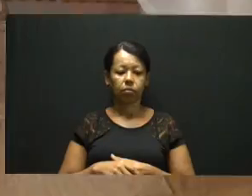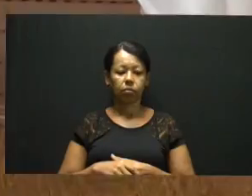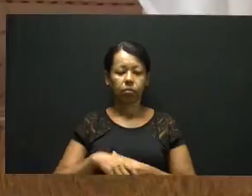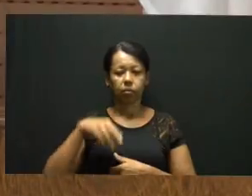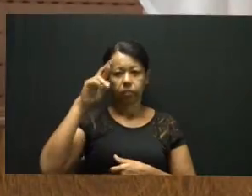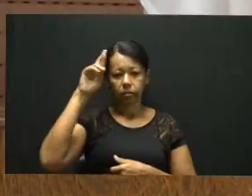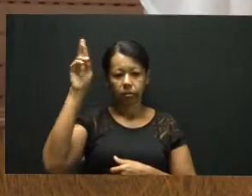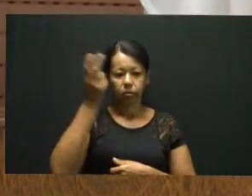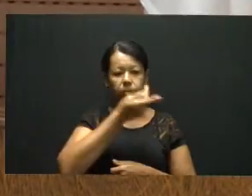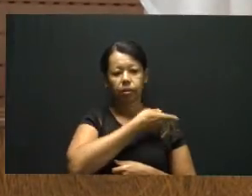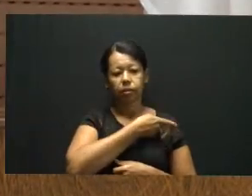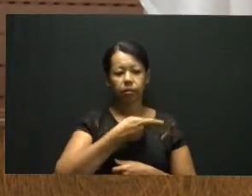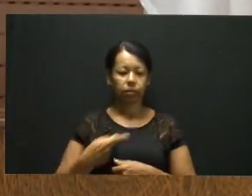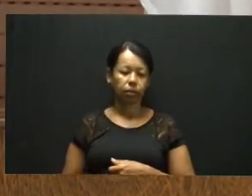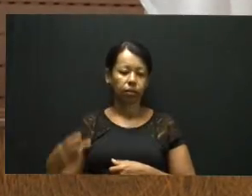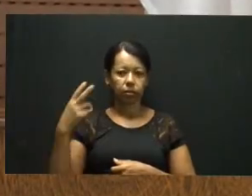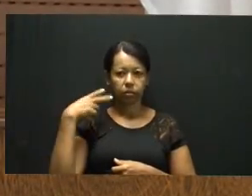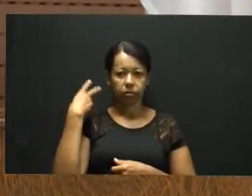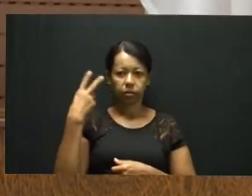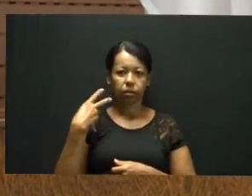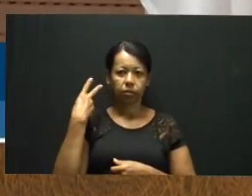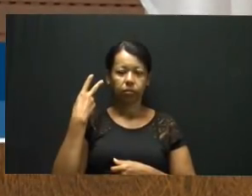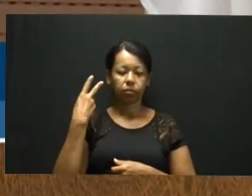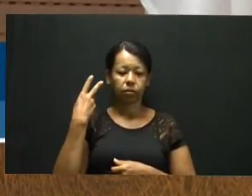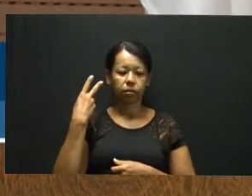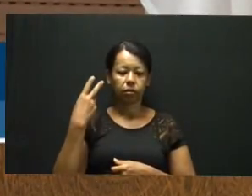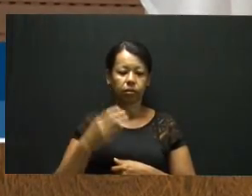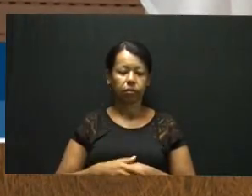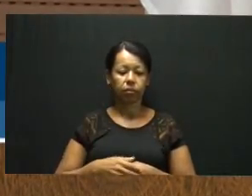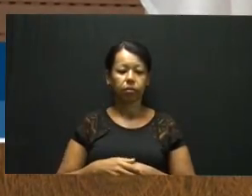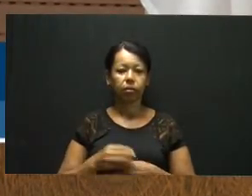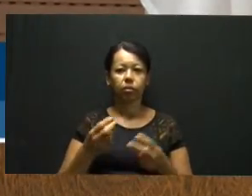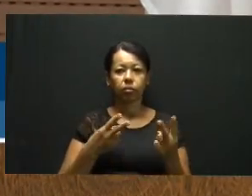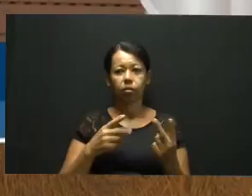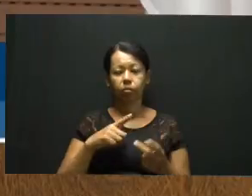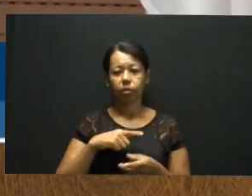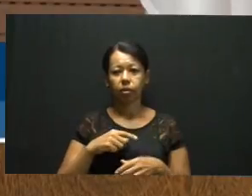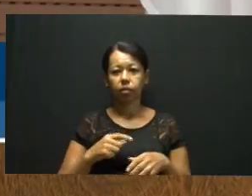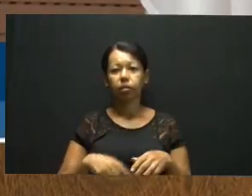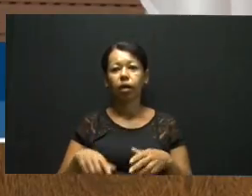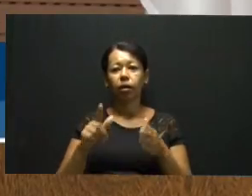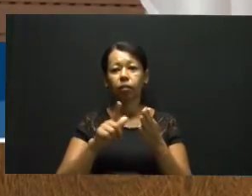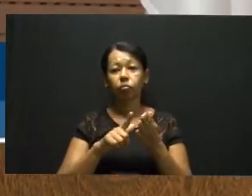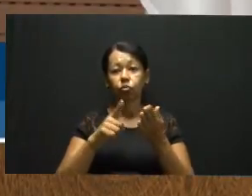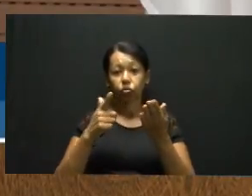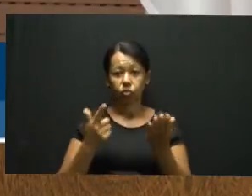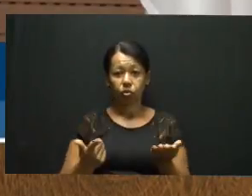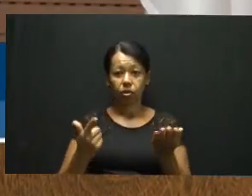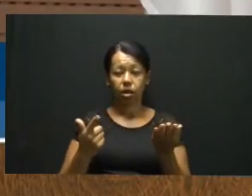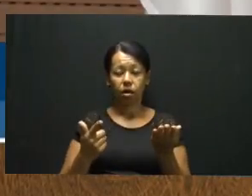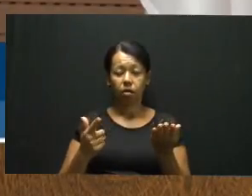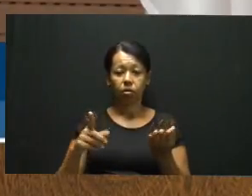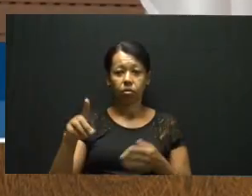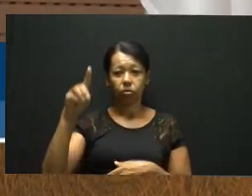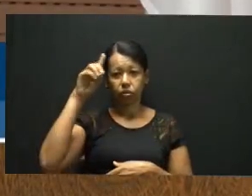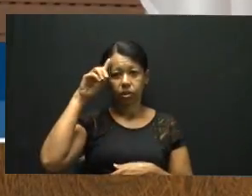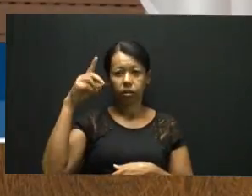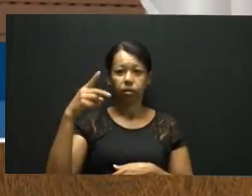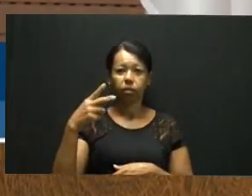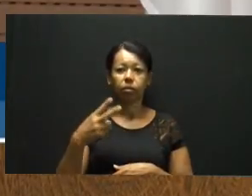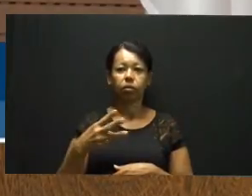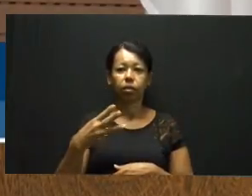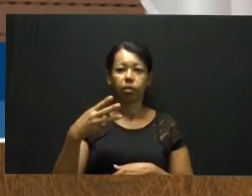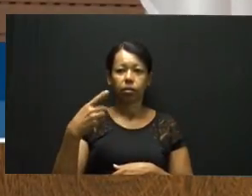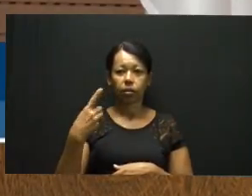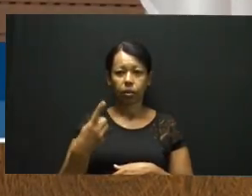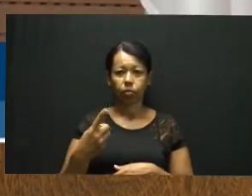Senhor presidente, nobres vereadores, conforme a matéria do jornal A Tribuna, de 31 de janeiro